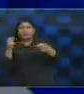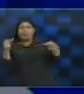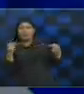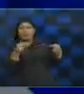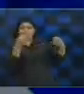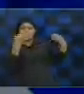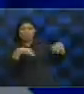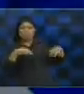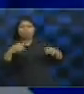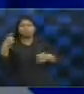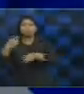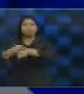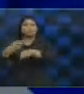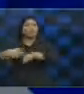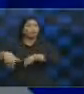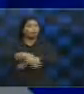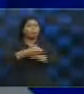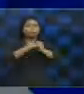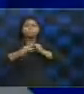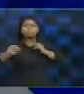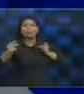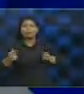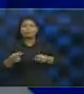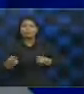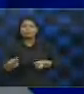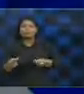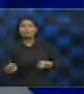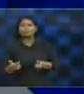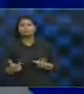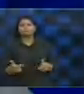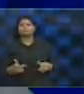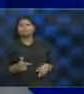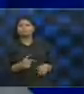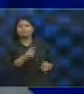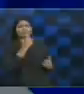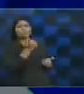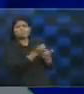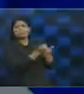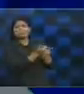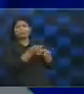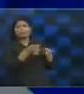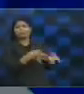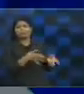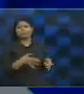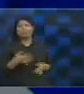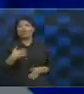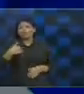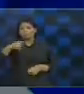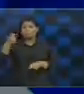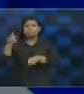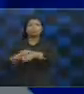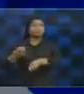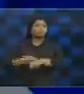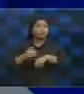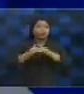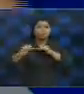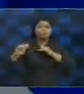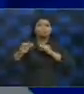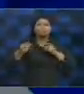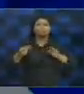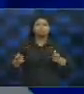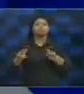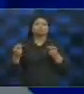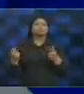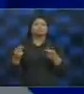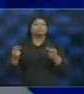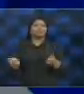básico. E a obra que eu faço, ela dura. Por outro lado, eles se referem ao candidato Homero, ao secretário Homero de Miranda Leão. Se isso é